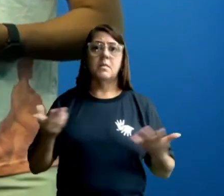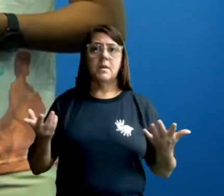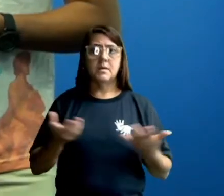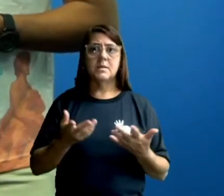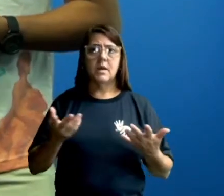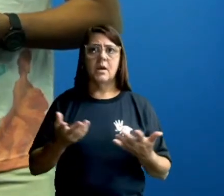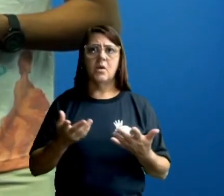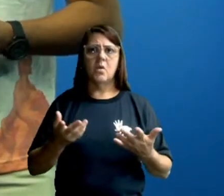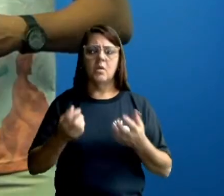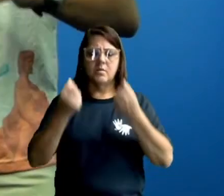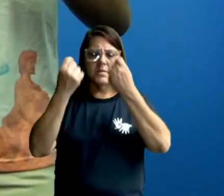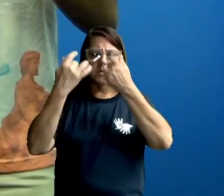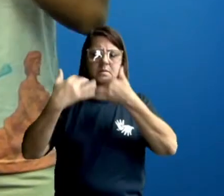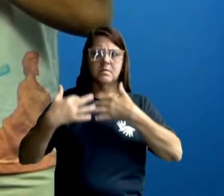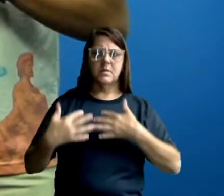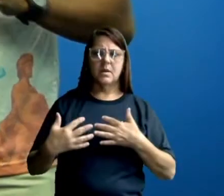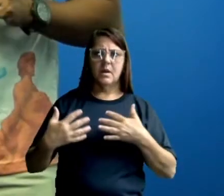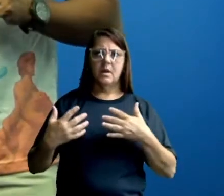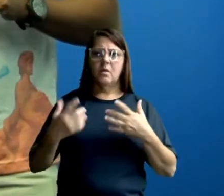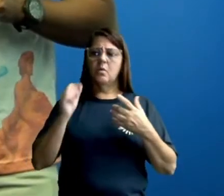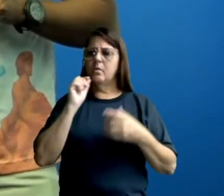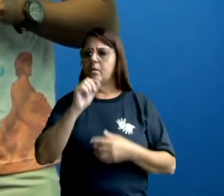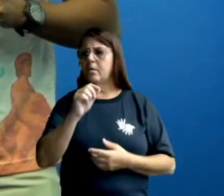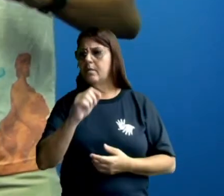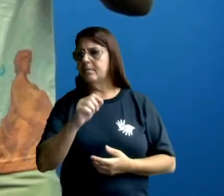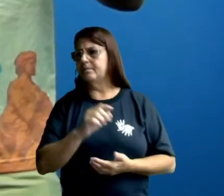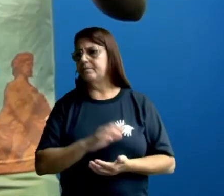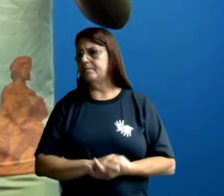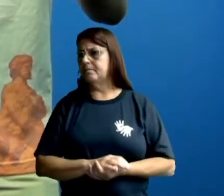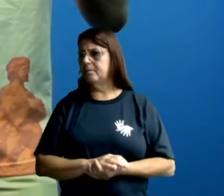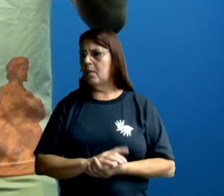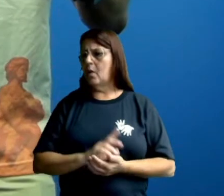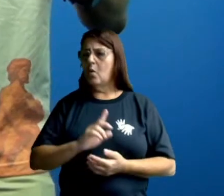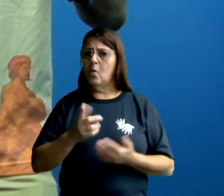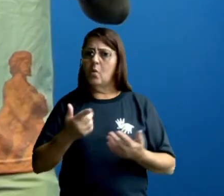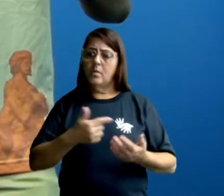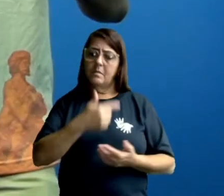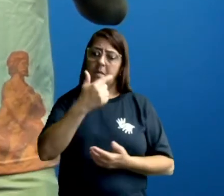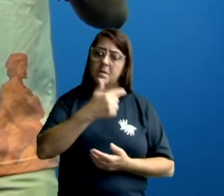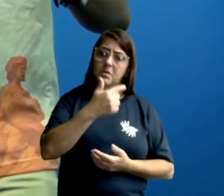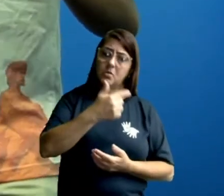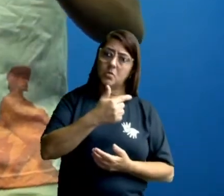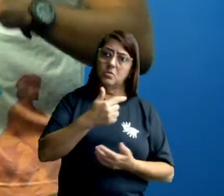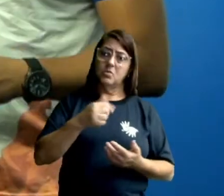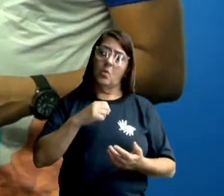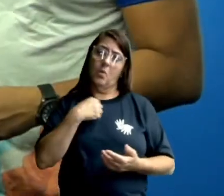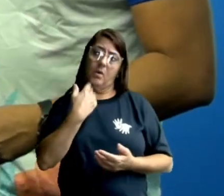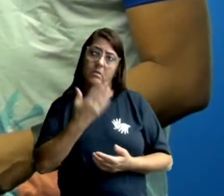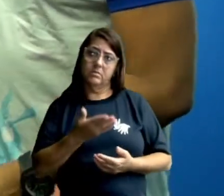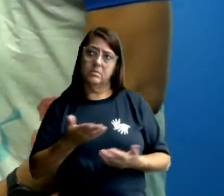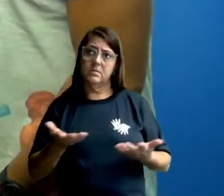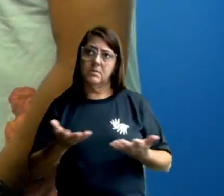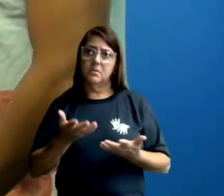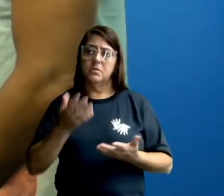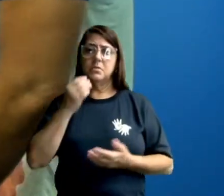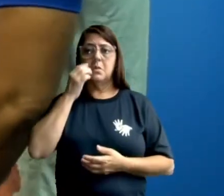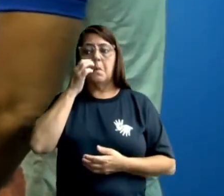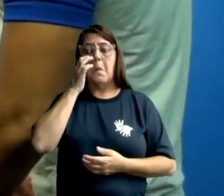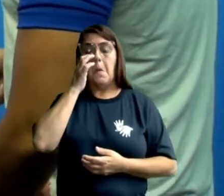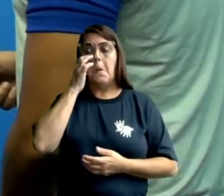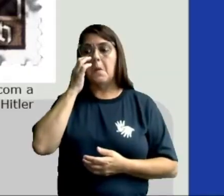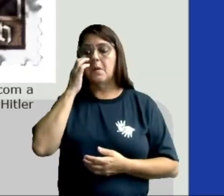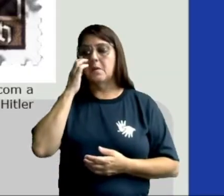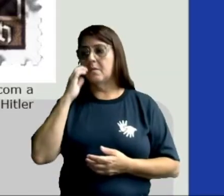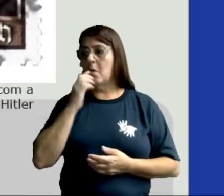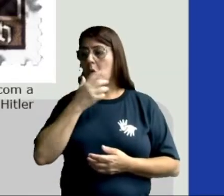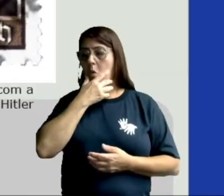vamos ver mais detalhadamente sobre o Holocausto mais tarde, ou na parte 2, ou ainda hoje. Ok?